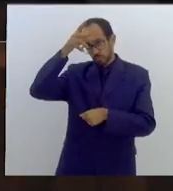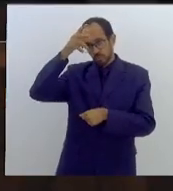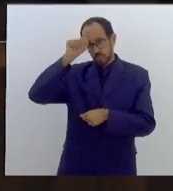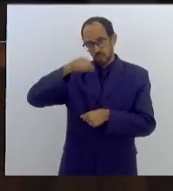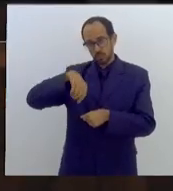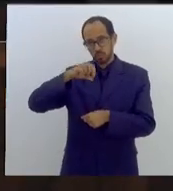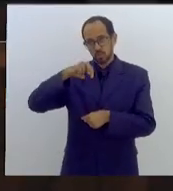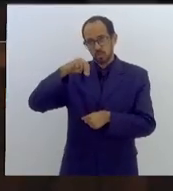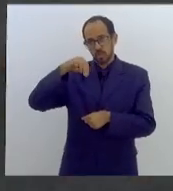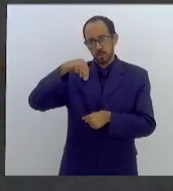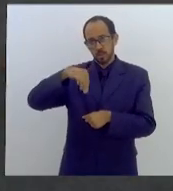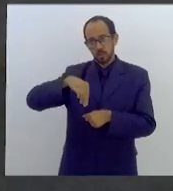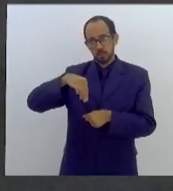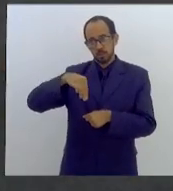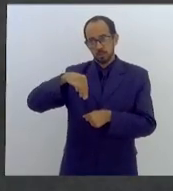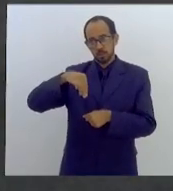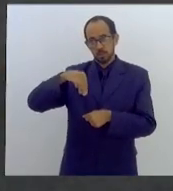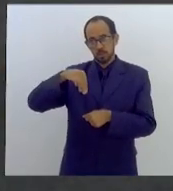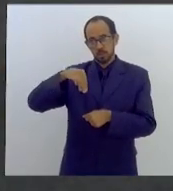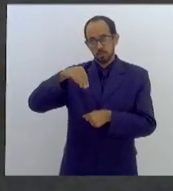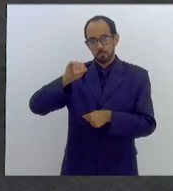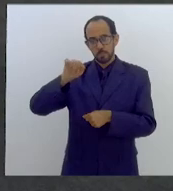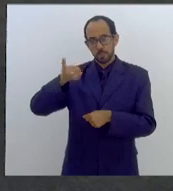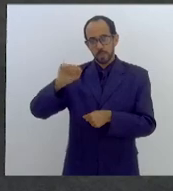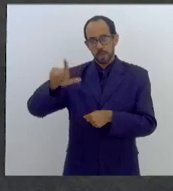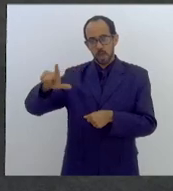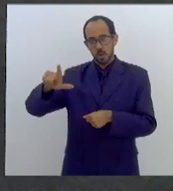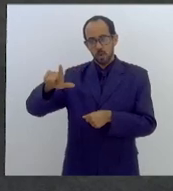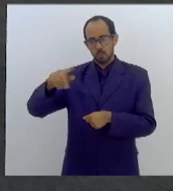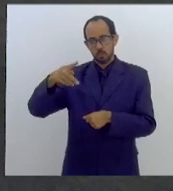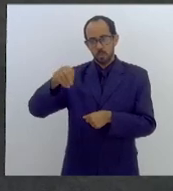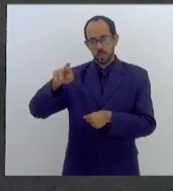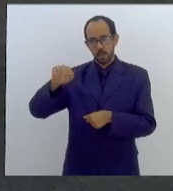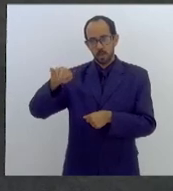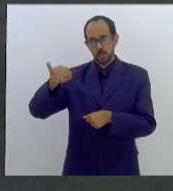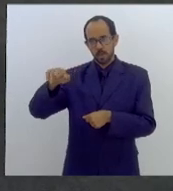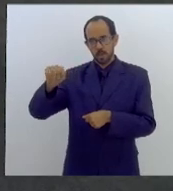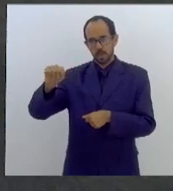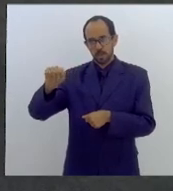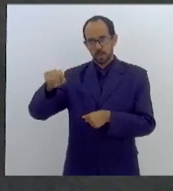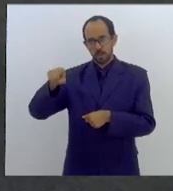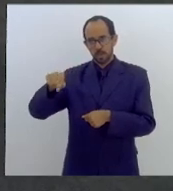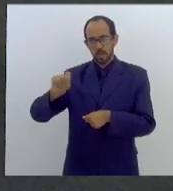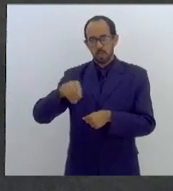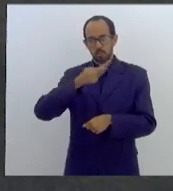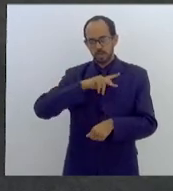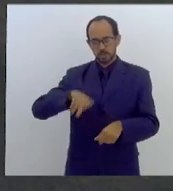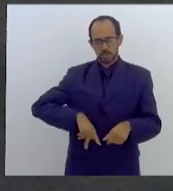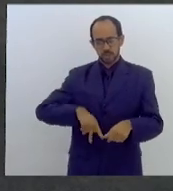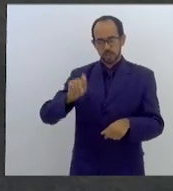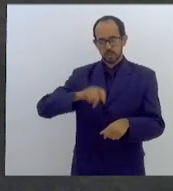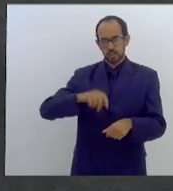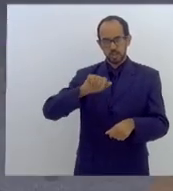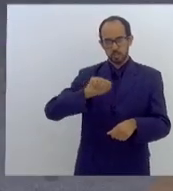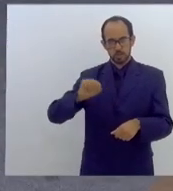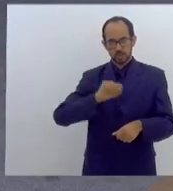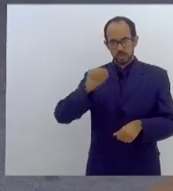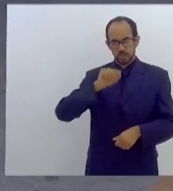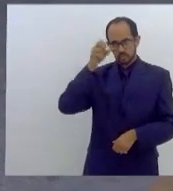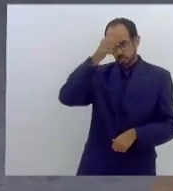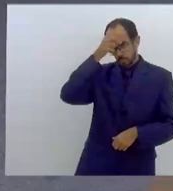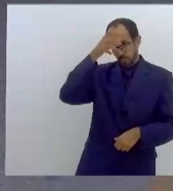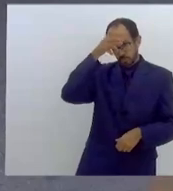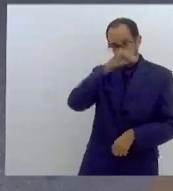de Miguel Pereira, que é o presidente da Associação dos Prefeitos do Estado do Rio de Janeiro, e